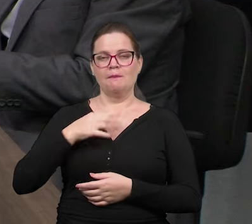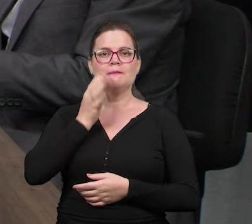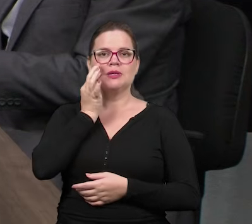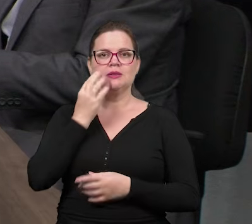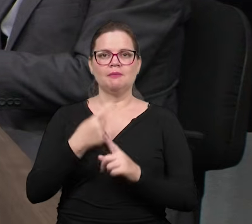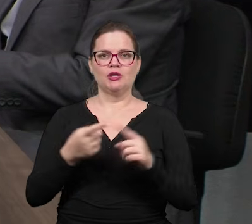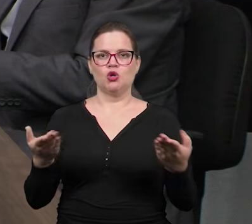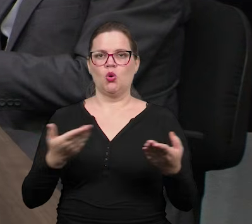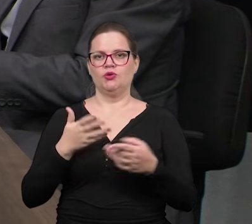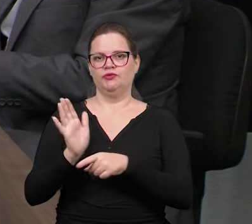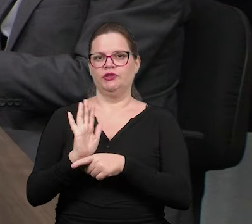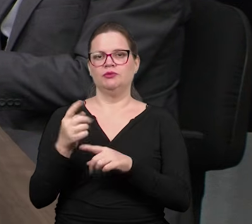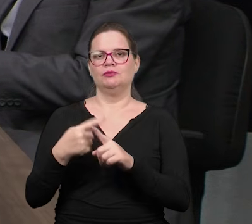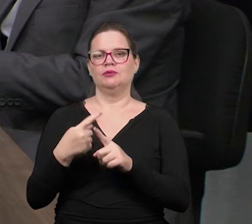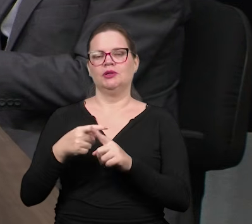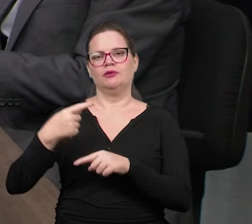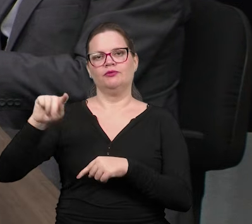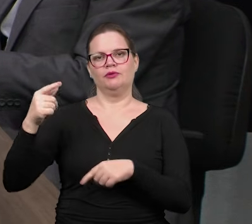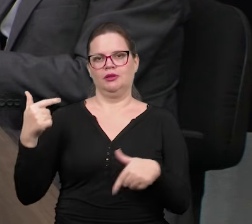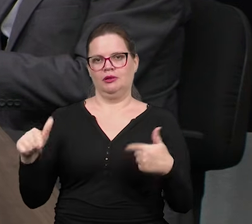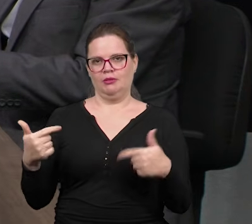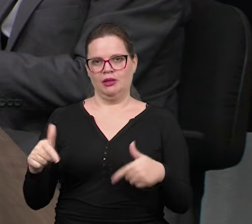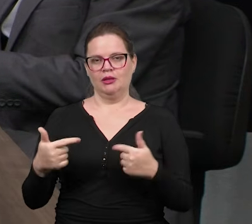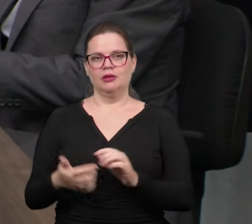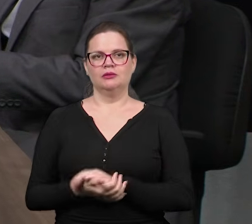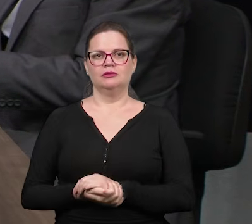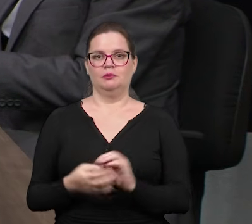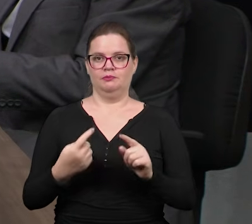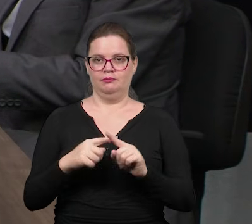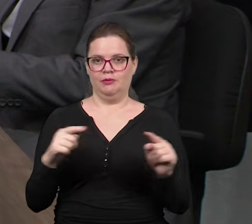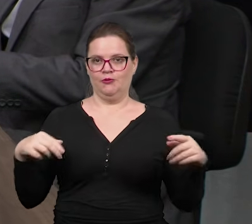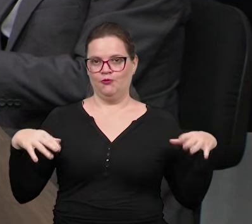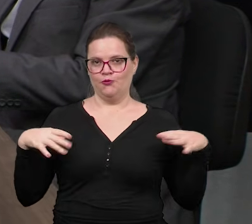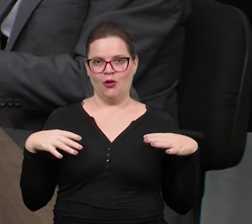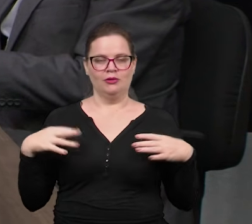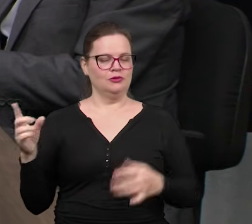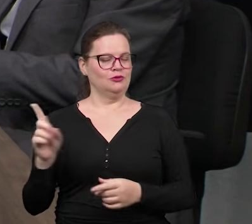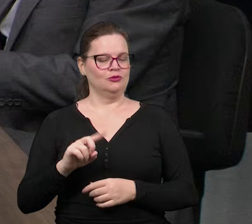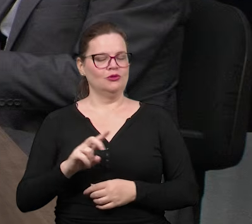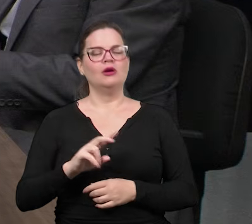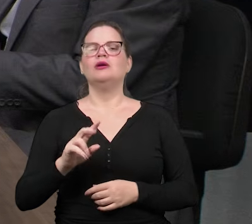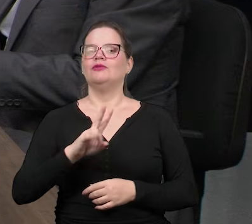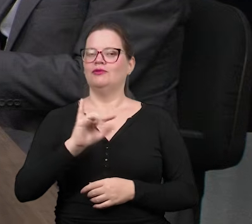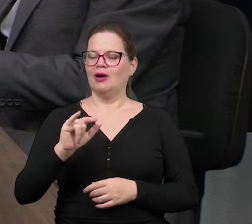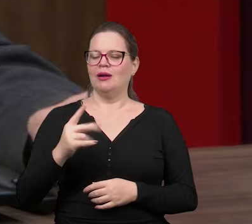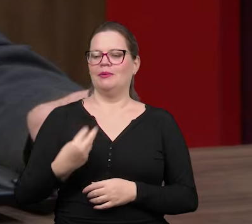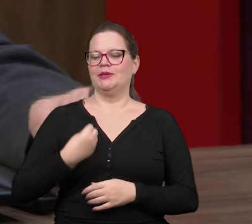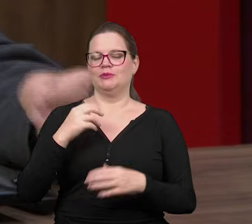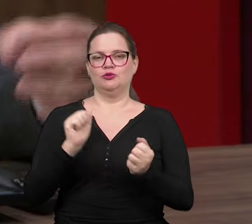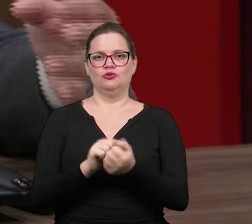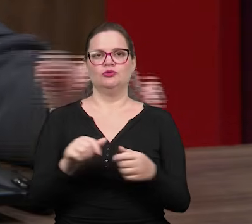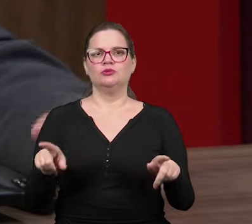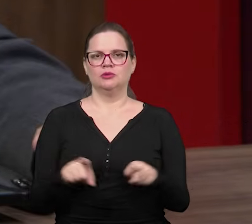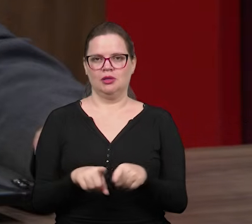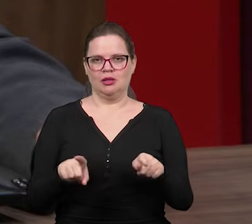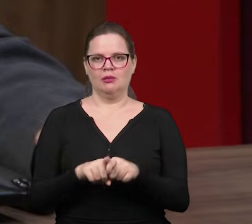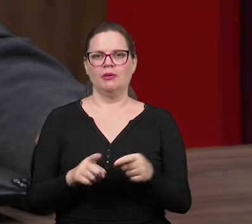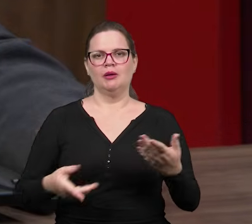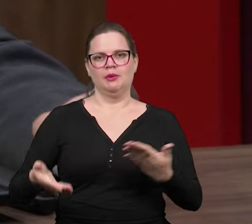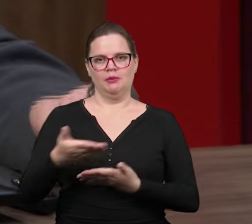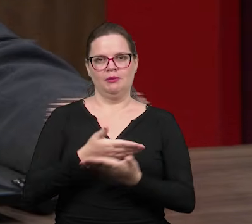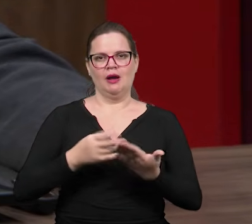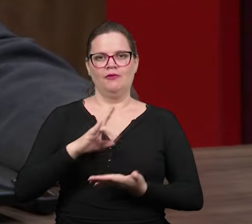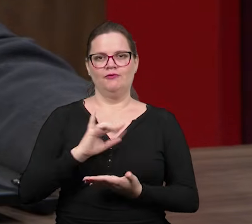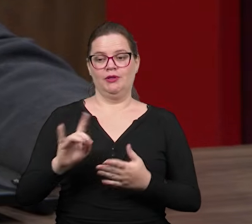No entanto, agora ele está envolvido com o trabalho, mas ele não está de folga, não. Vai participar conosco. Os irmãos vão ver a participação do Willer aqui